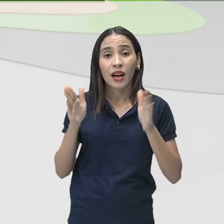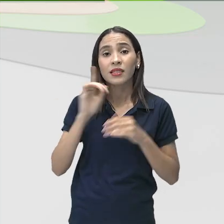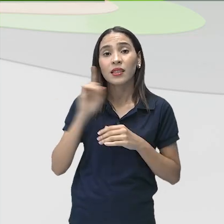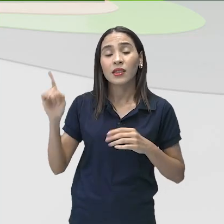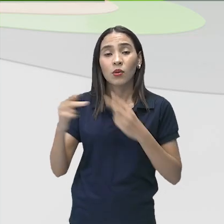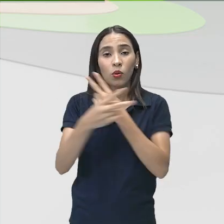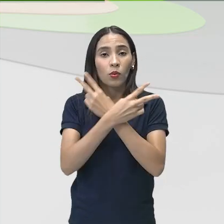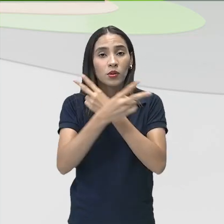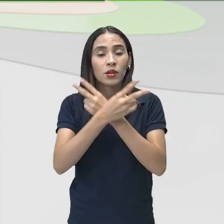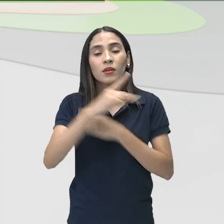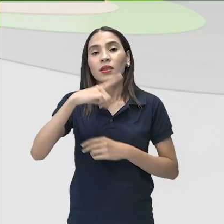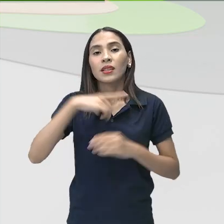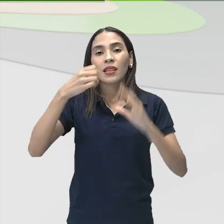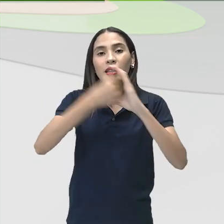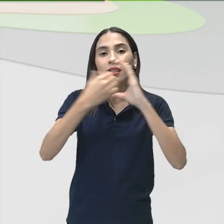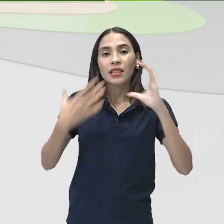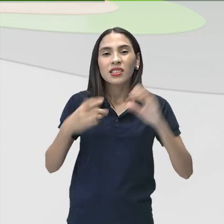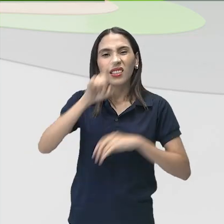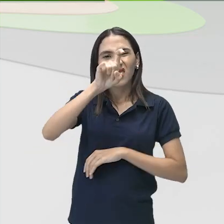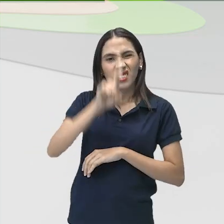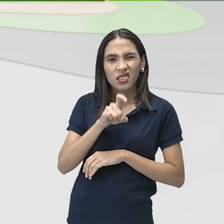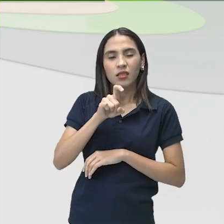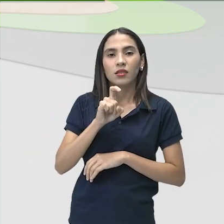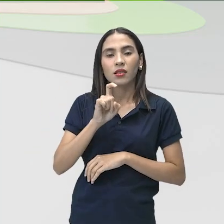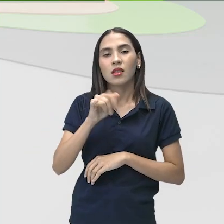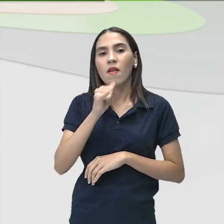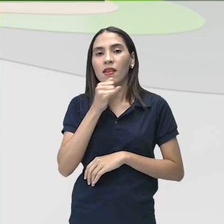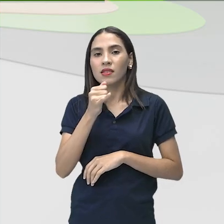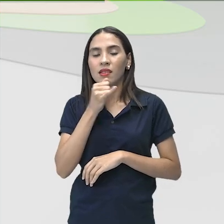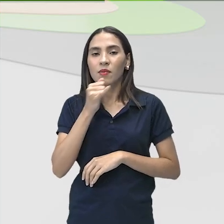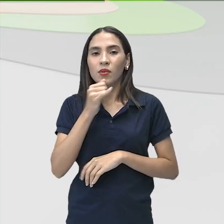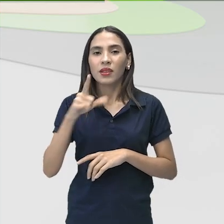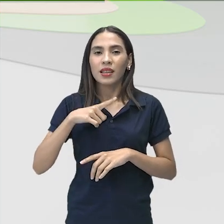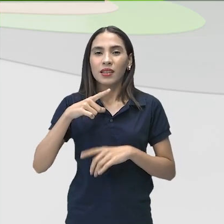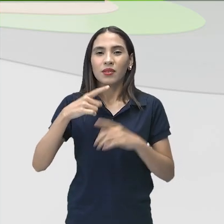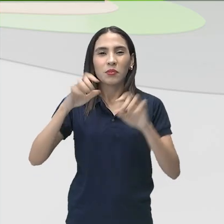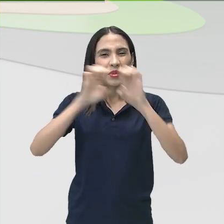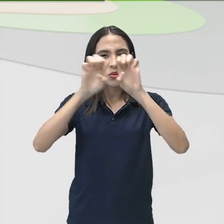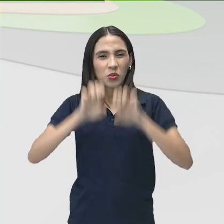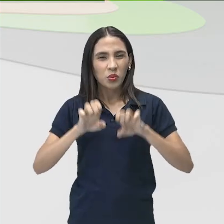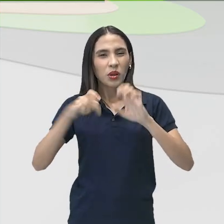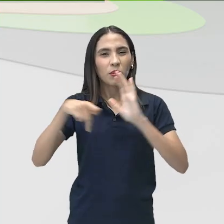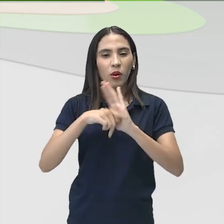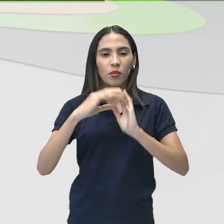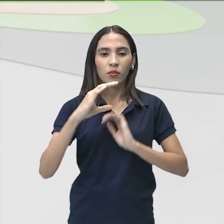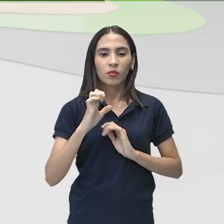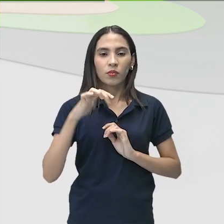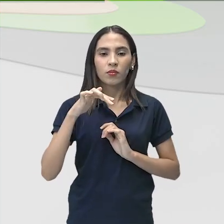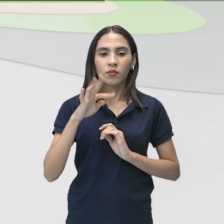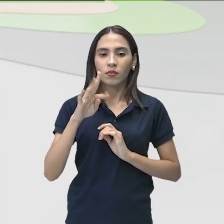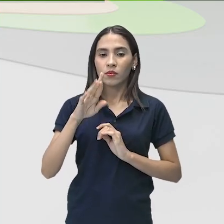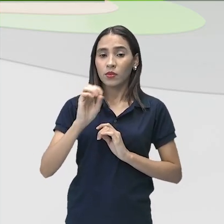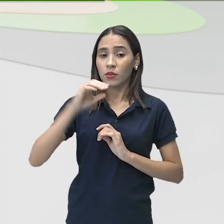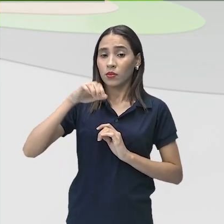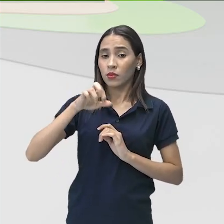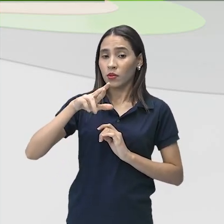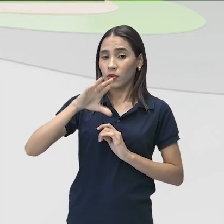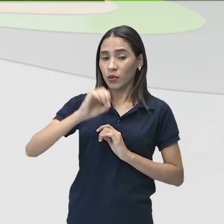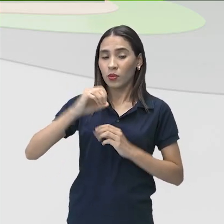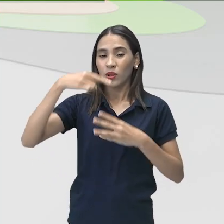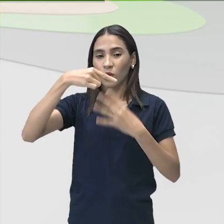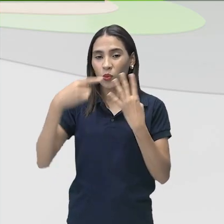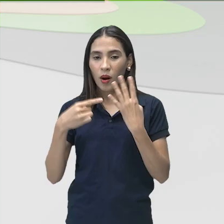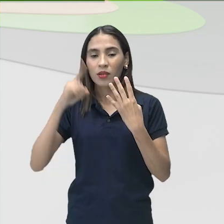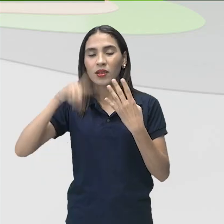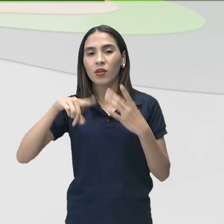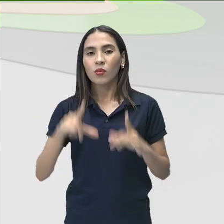o cromossomo ele tem um aspecto de X, né, onde ele tem uma cintura ali formada pelo centrômero e 4 cromátides que nada mais